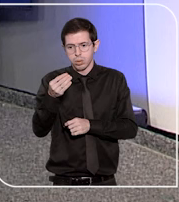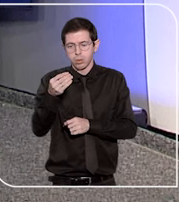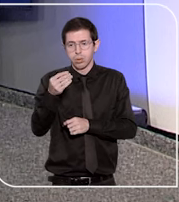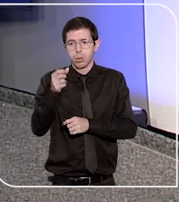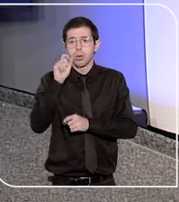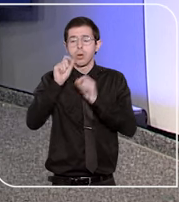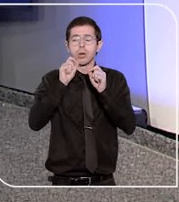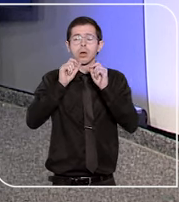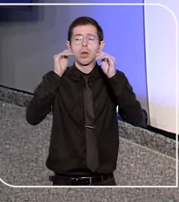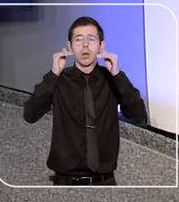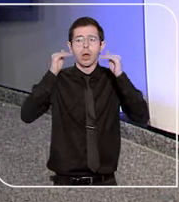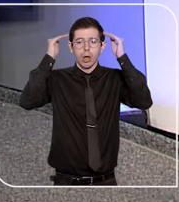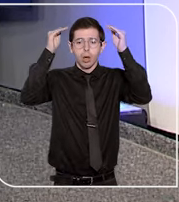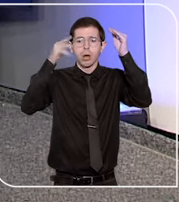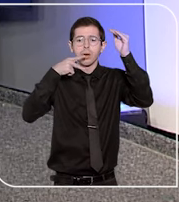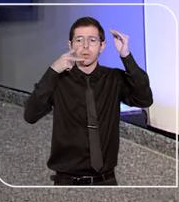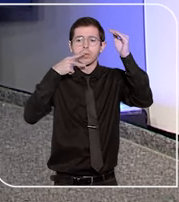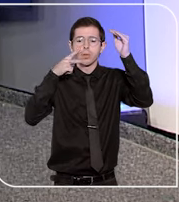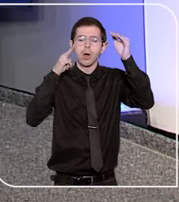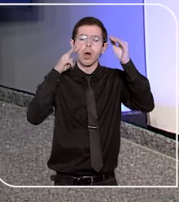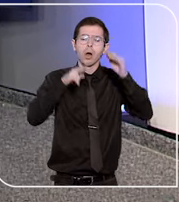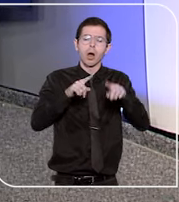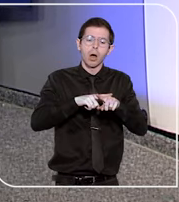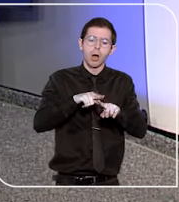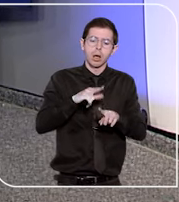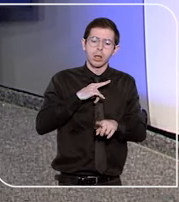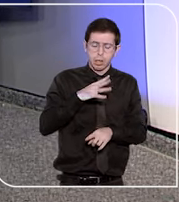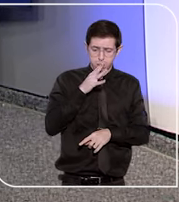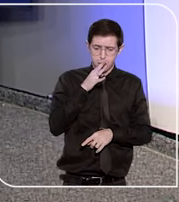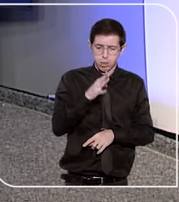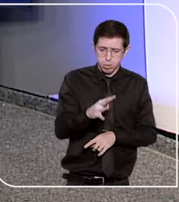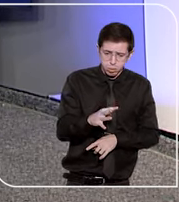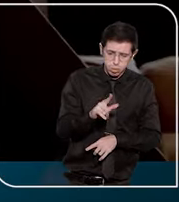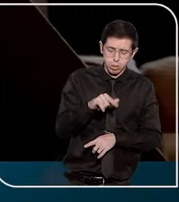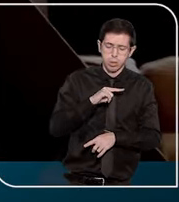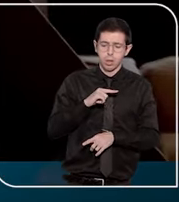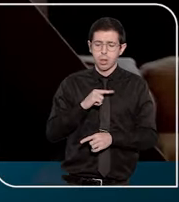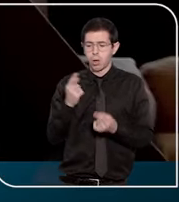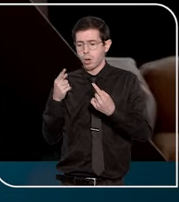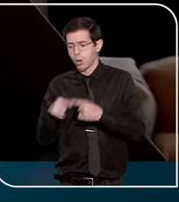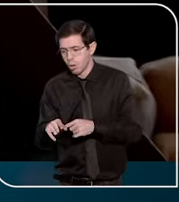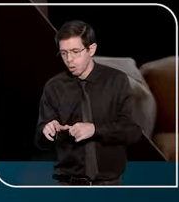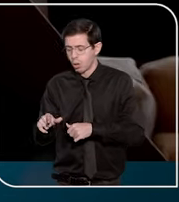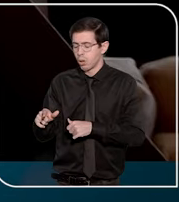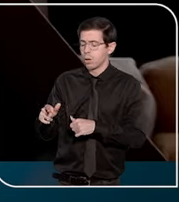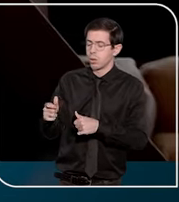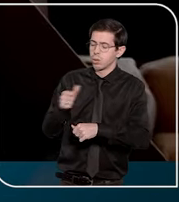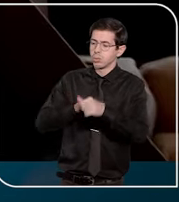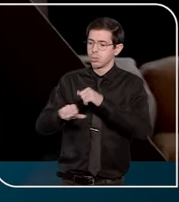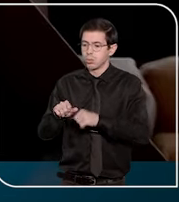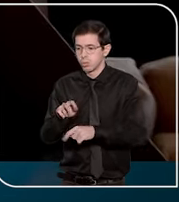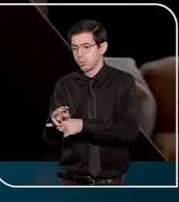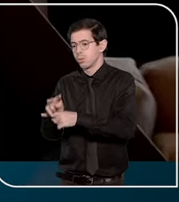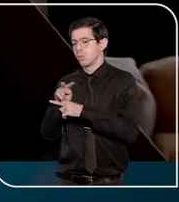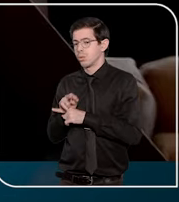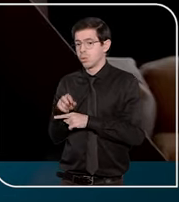Olha, quando você está fazendo essas alegações, que são ali ofensas ao princípio do contraditório, ampla defesa, essas alegações elas acabam